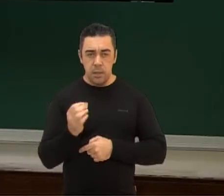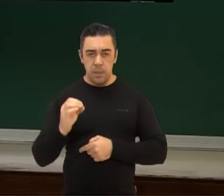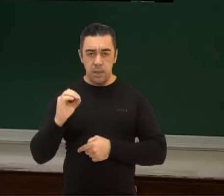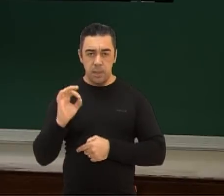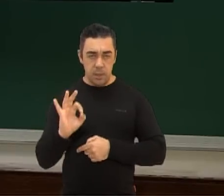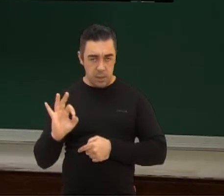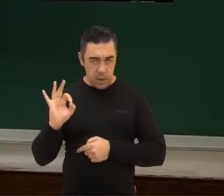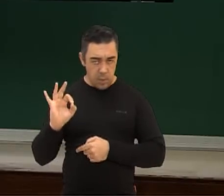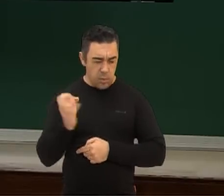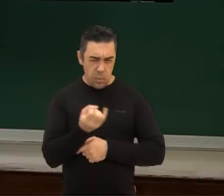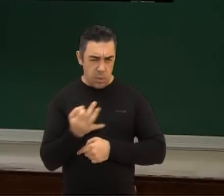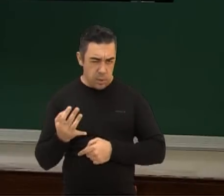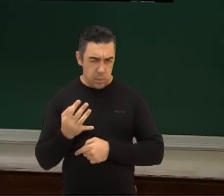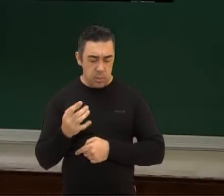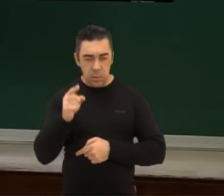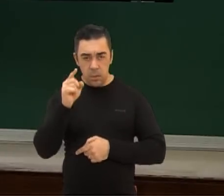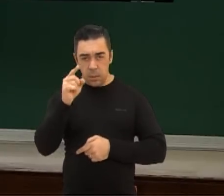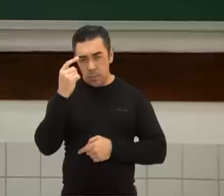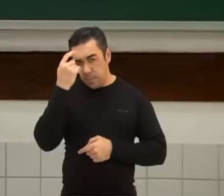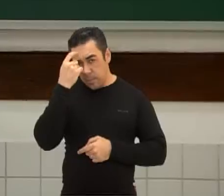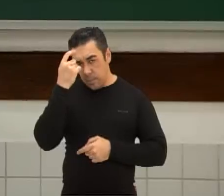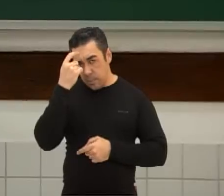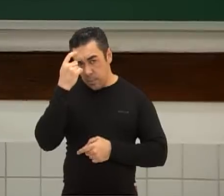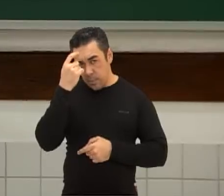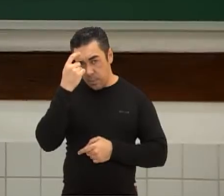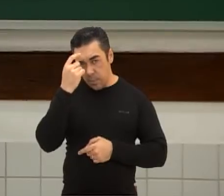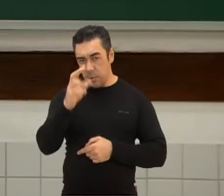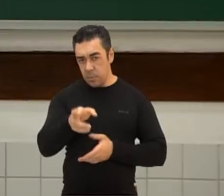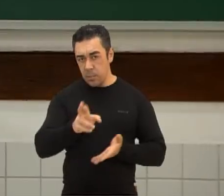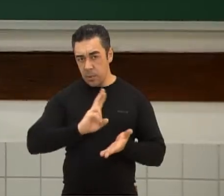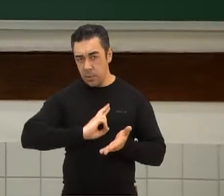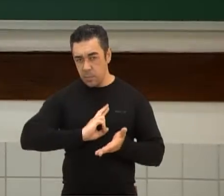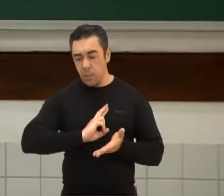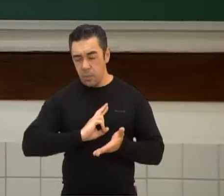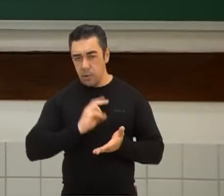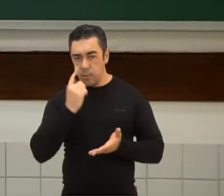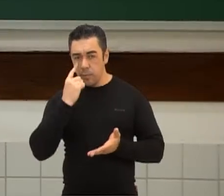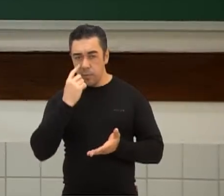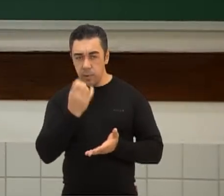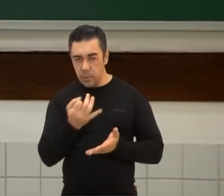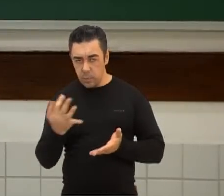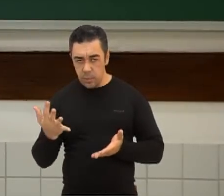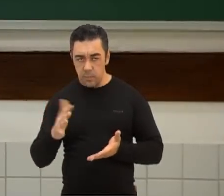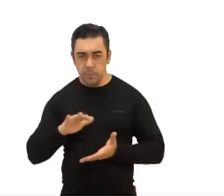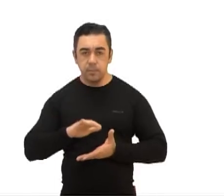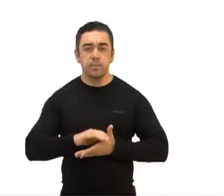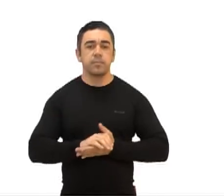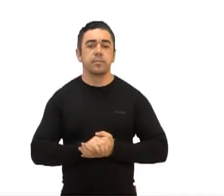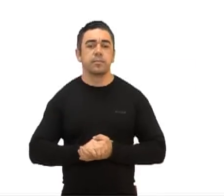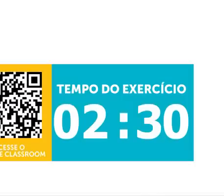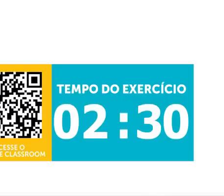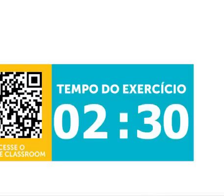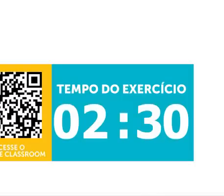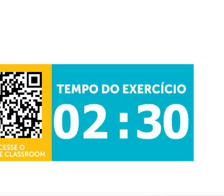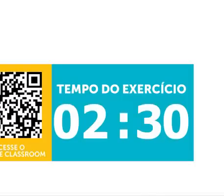360 graus. Então, pensem lá para a gente resolver esse exercício que nós já voltamos.